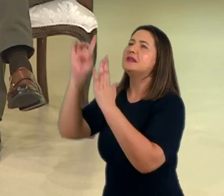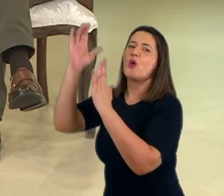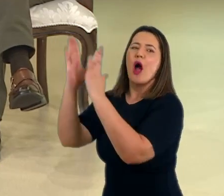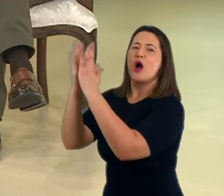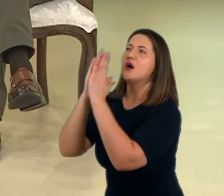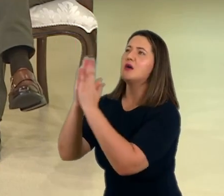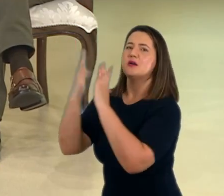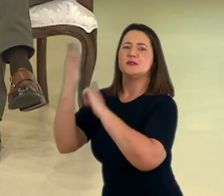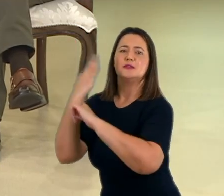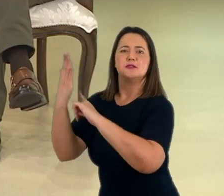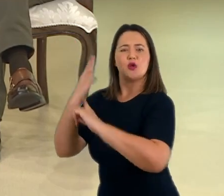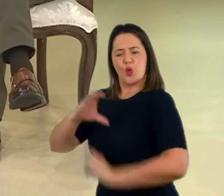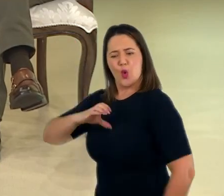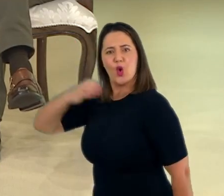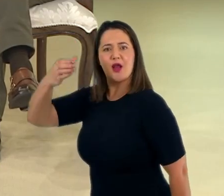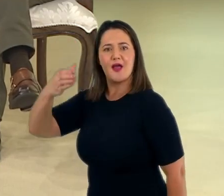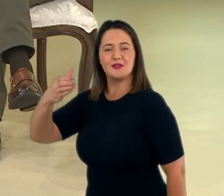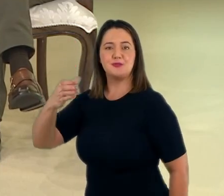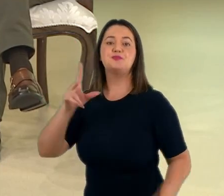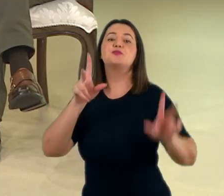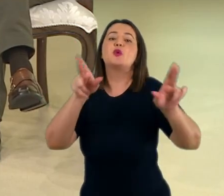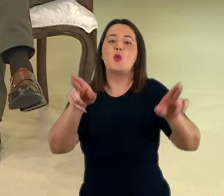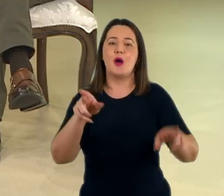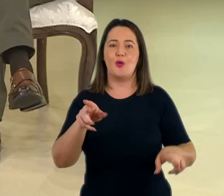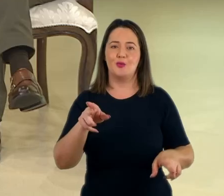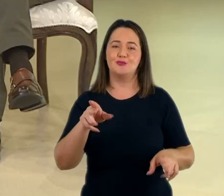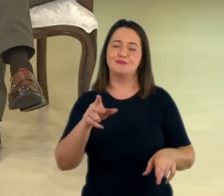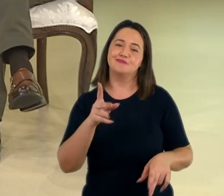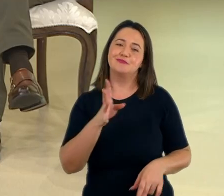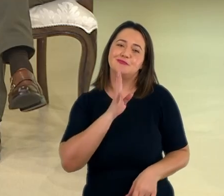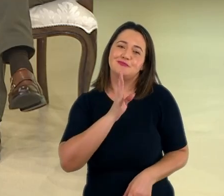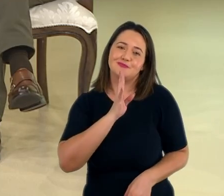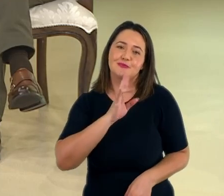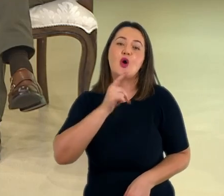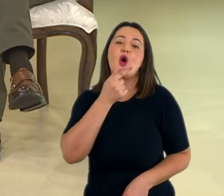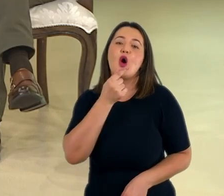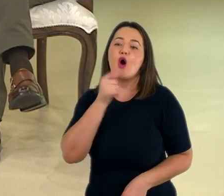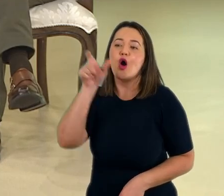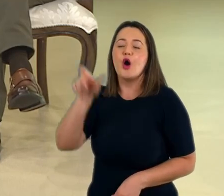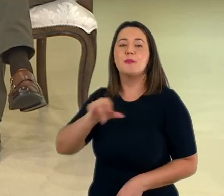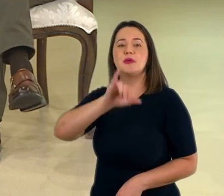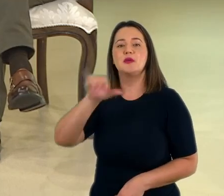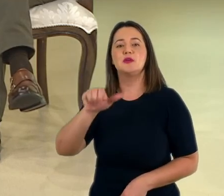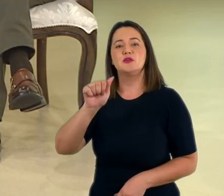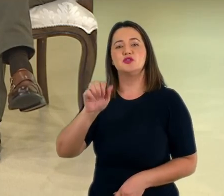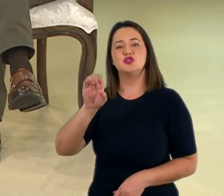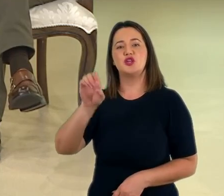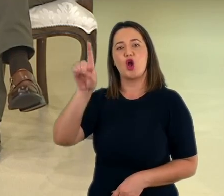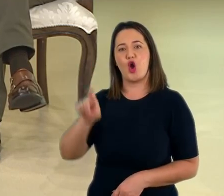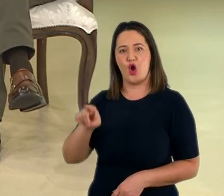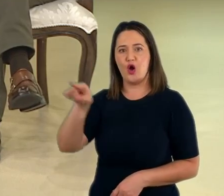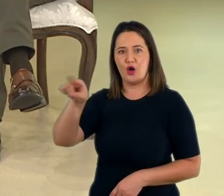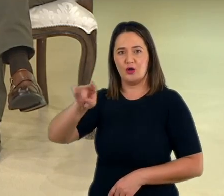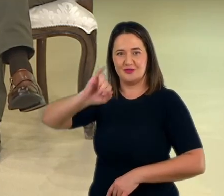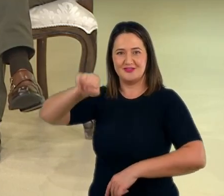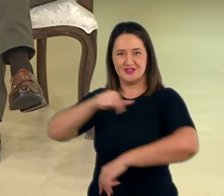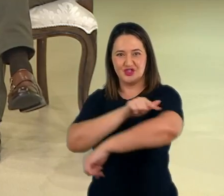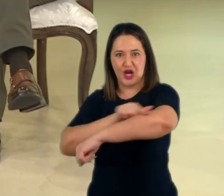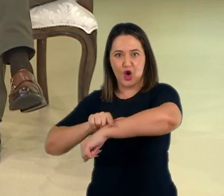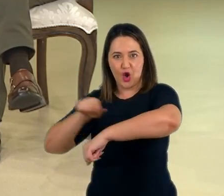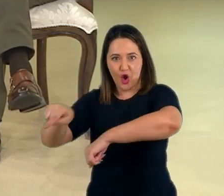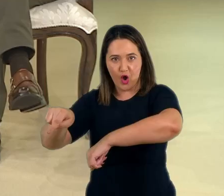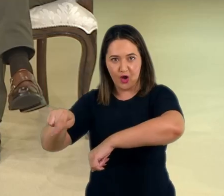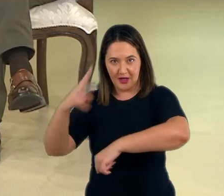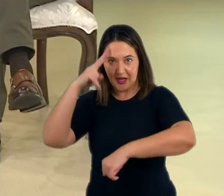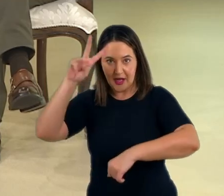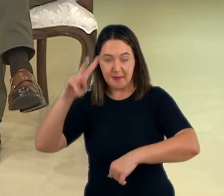quer algo e não abre mão desse algo. Foi uma ação de chutzpah que representou aquilo que Jacó